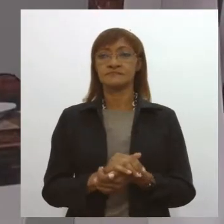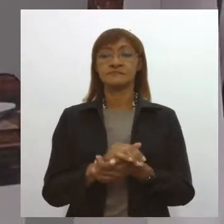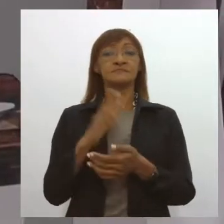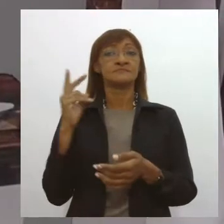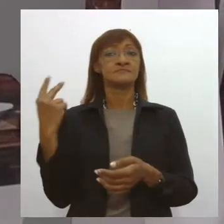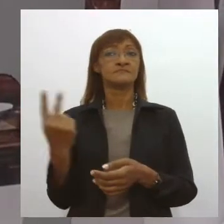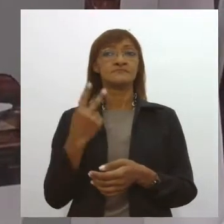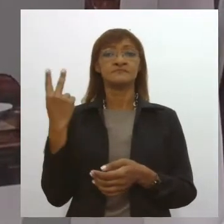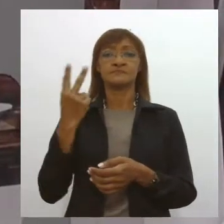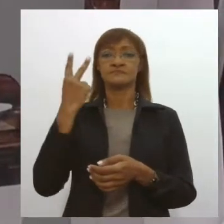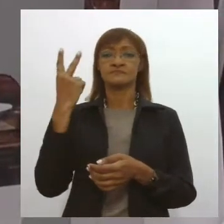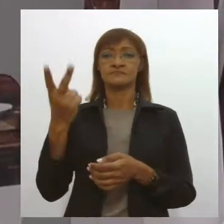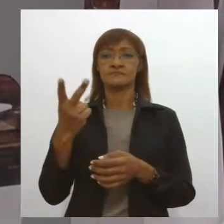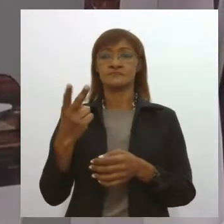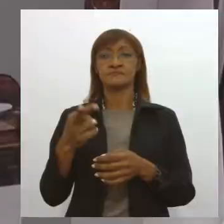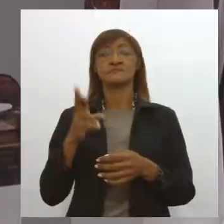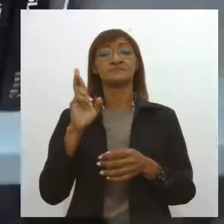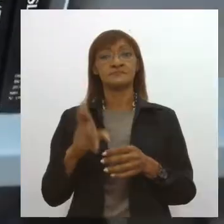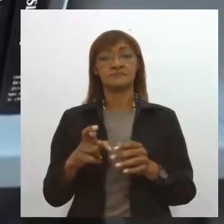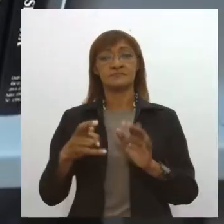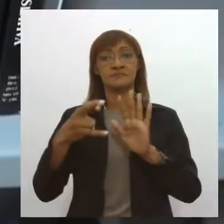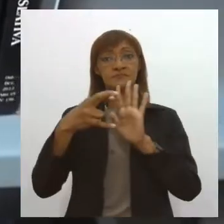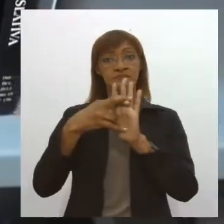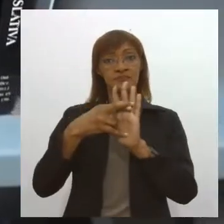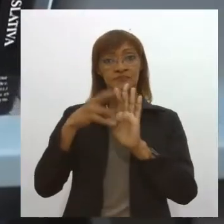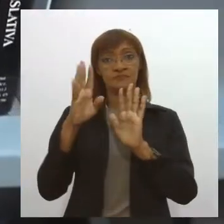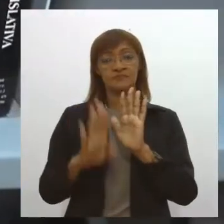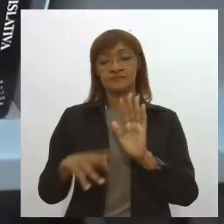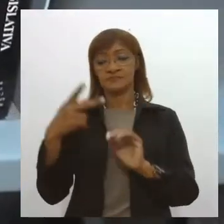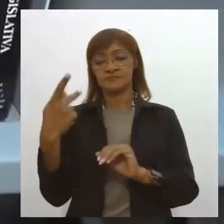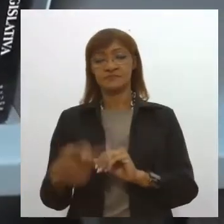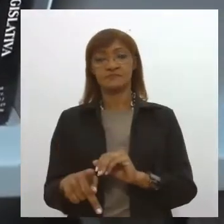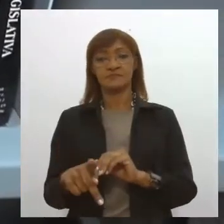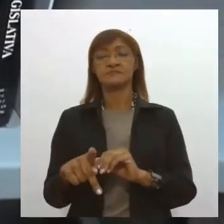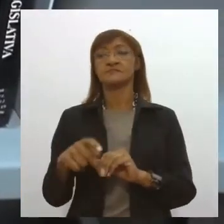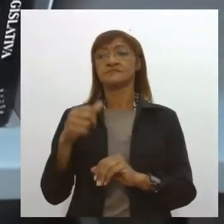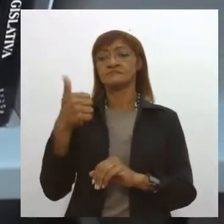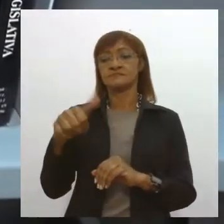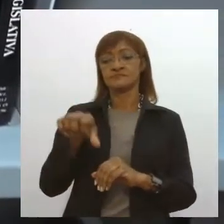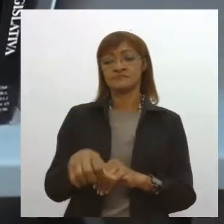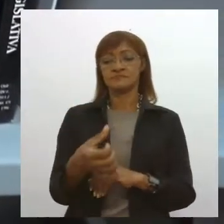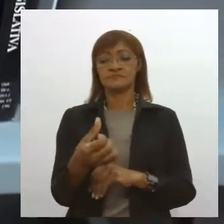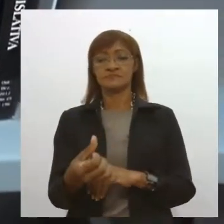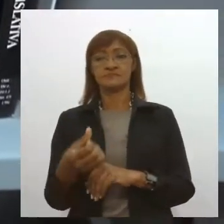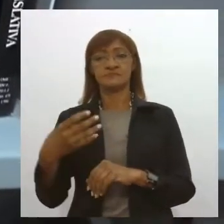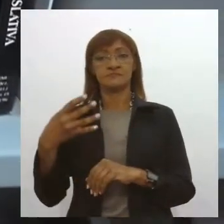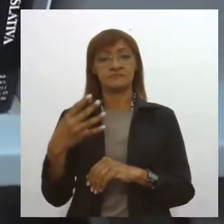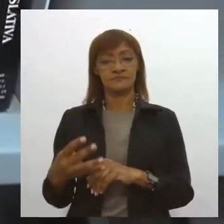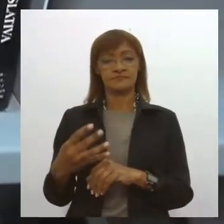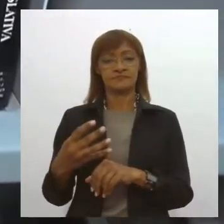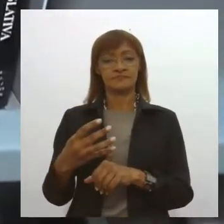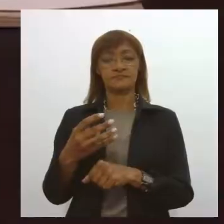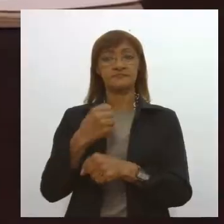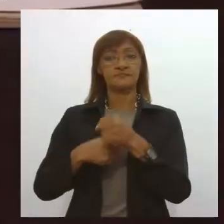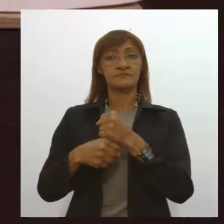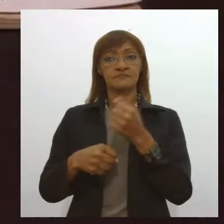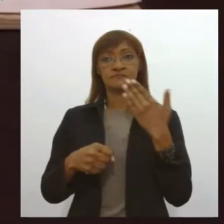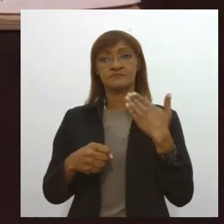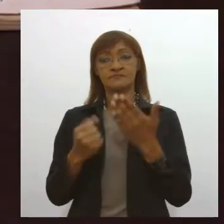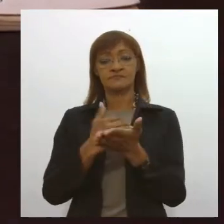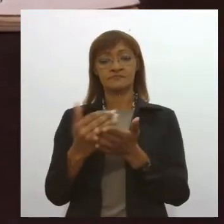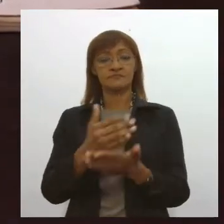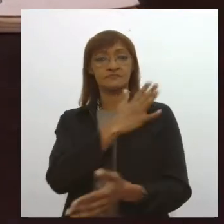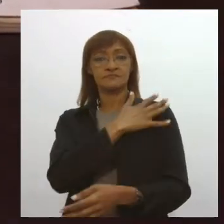raros, como os regimentos internos da Assembleia Legislativa dos anos de 1964, ano em que se iniciou a ditadura militar